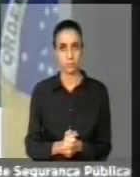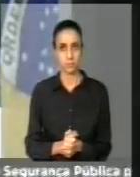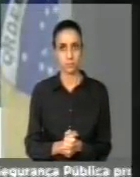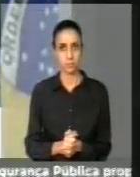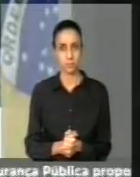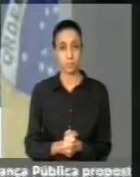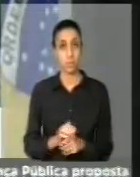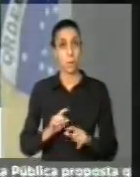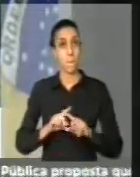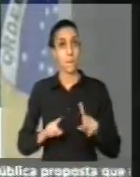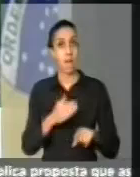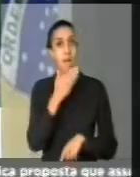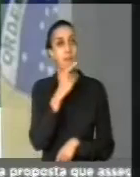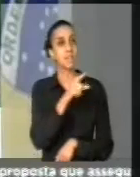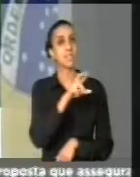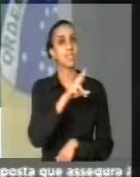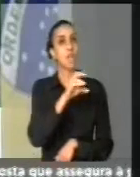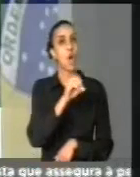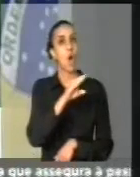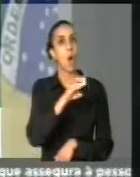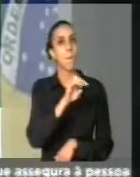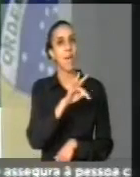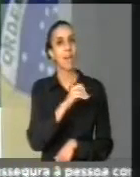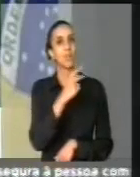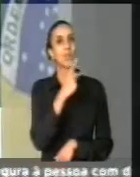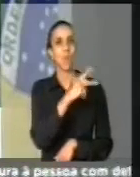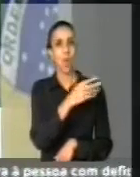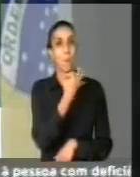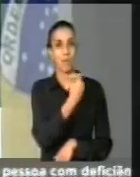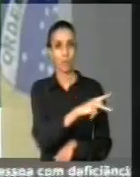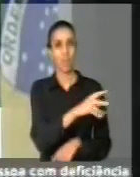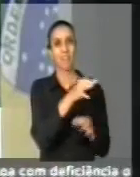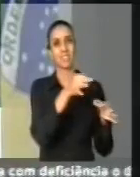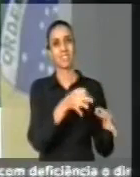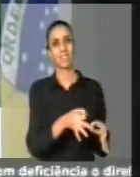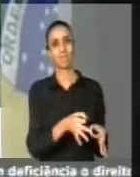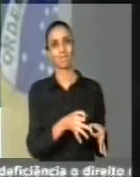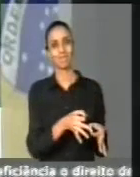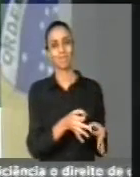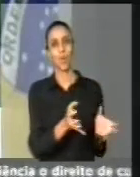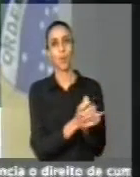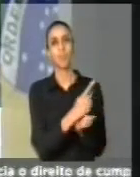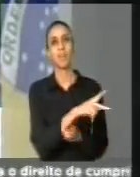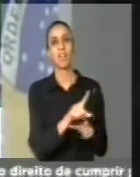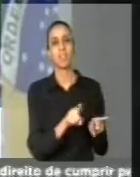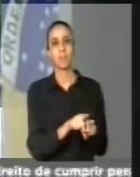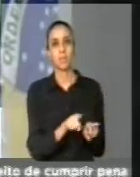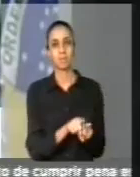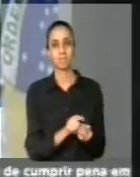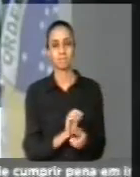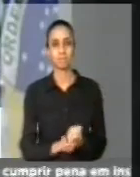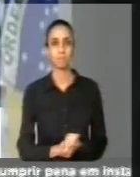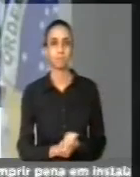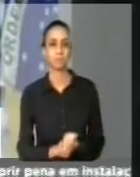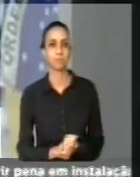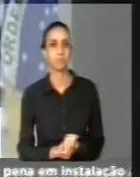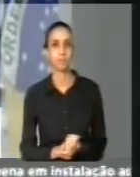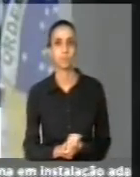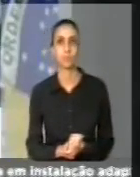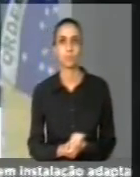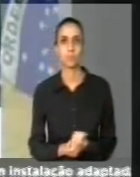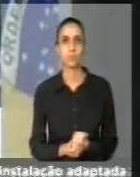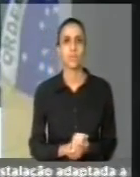que Roberto Campos estava certo, ele e seu grupo. Aí Ulisses, na sua genialidade, no final, na reta final